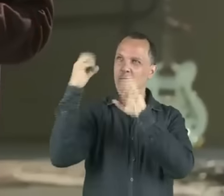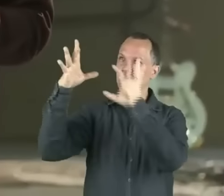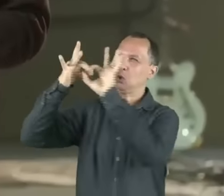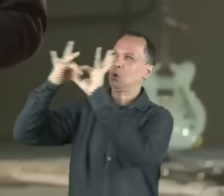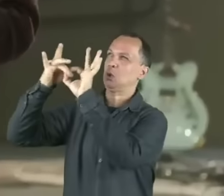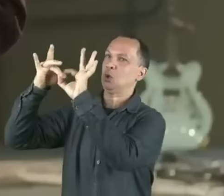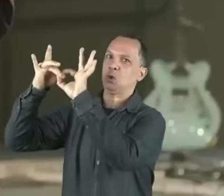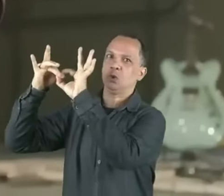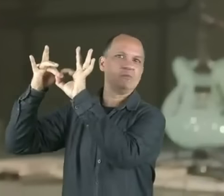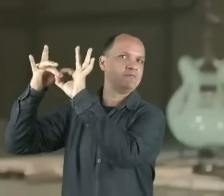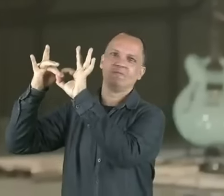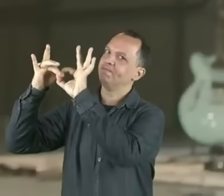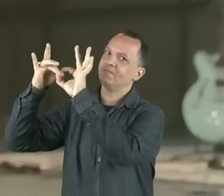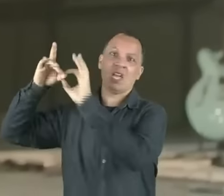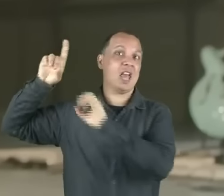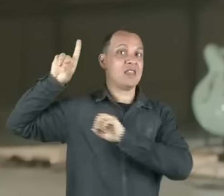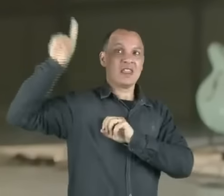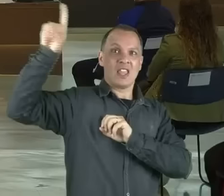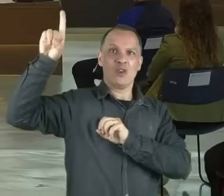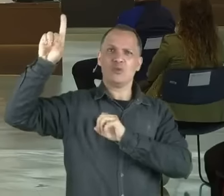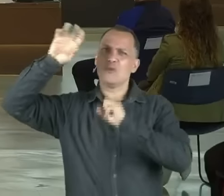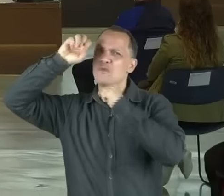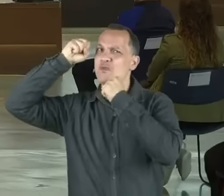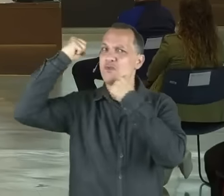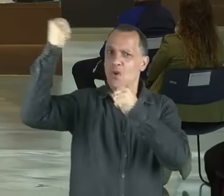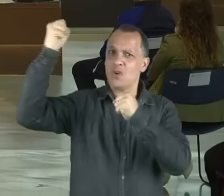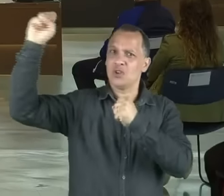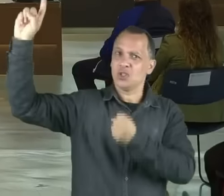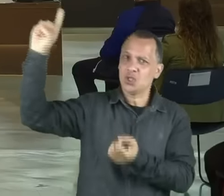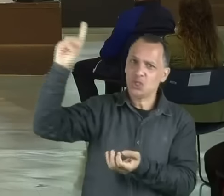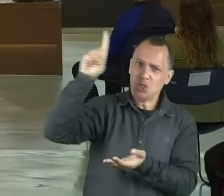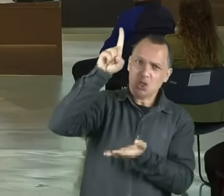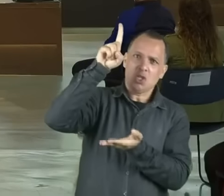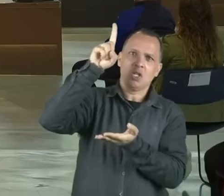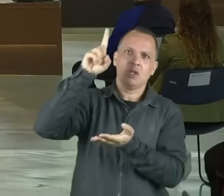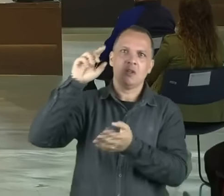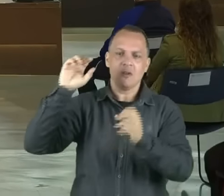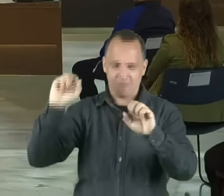é Deus quem sustenta a relação dele com você